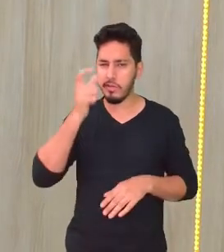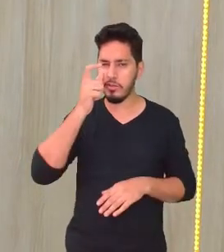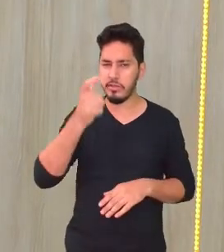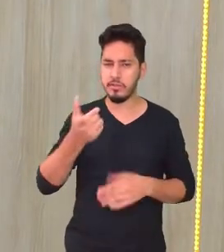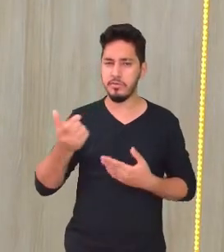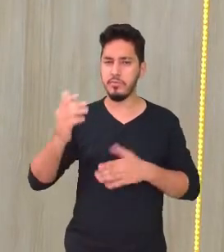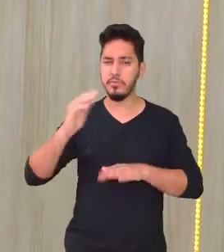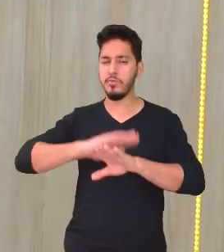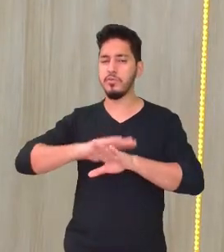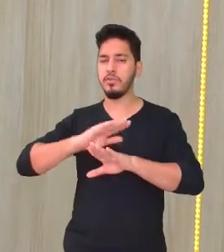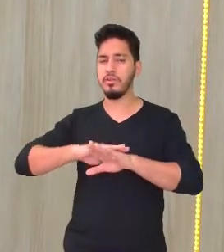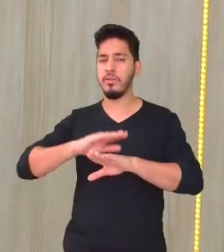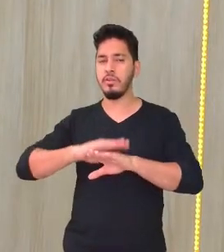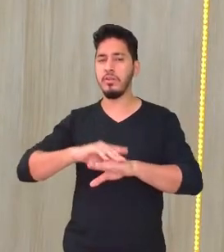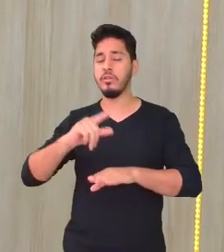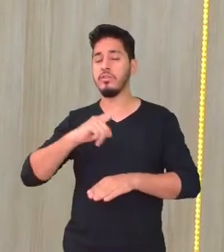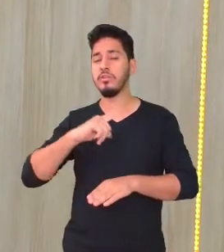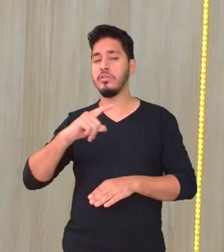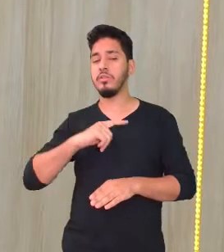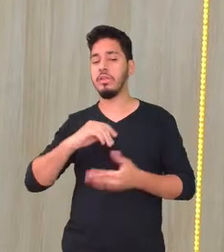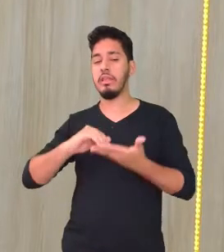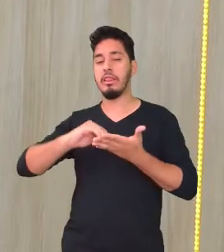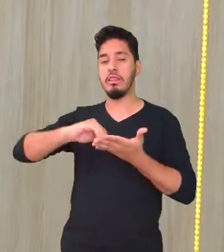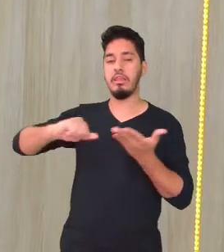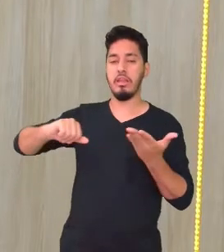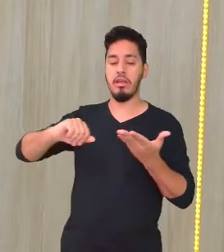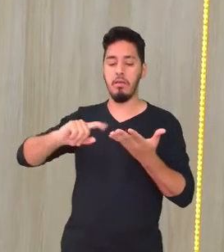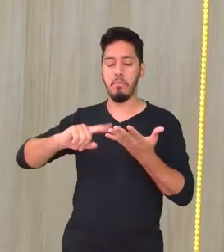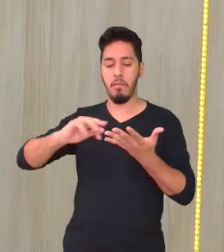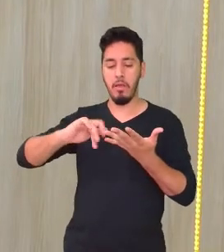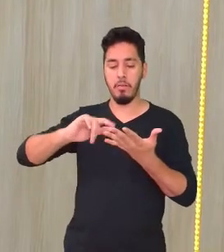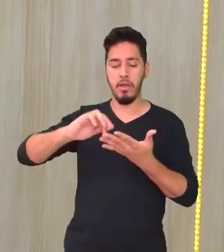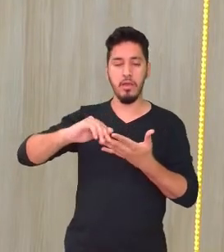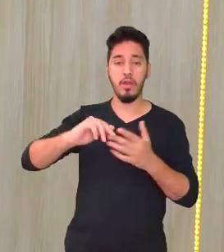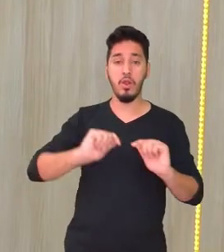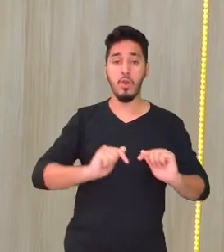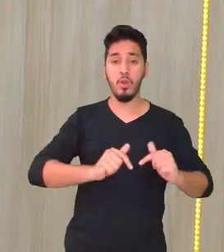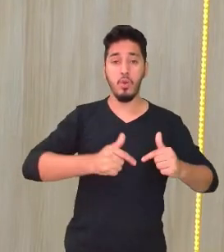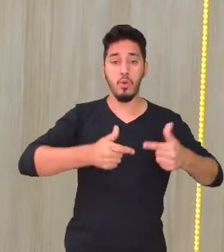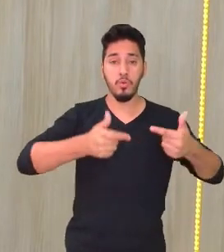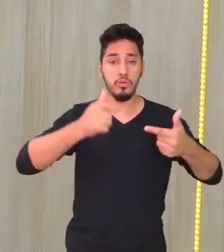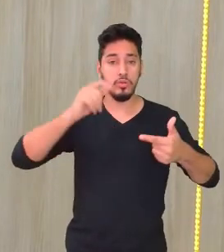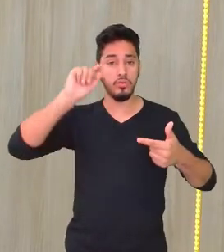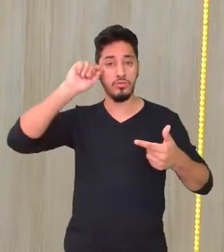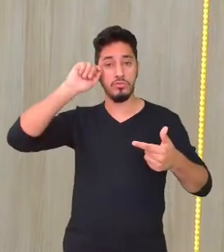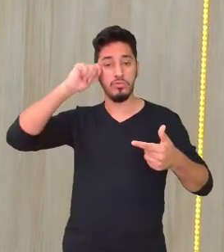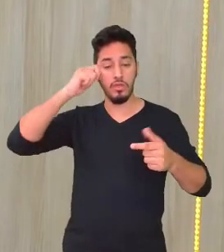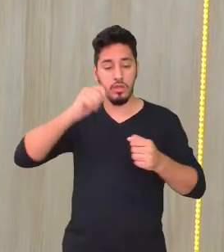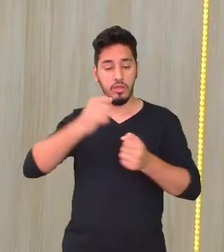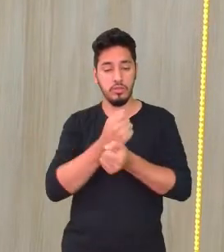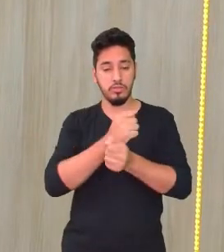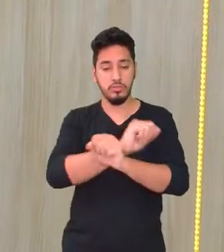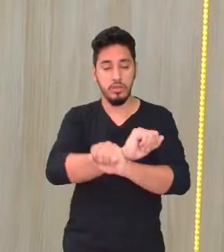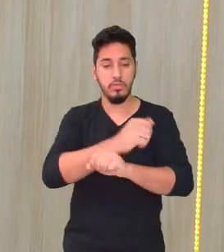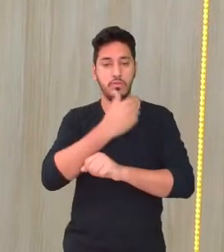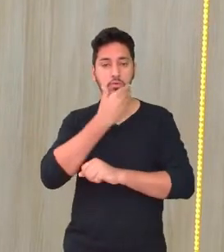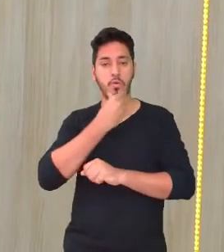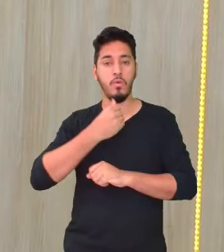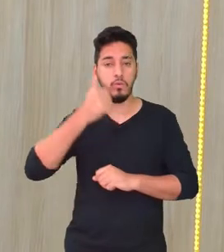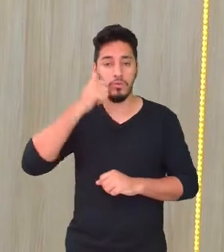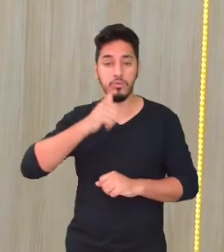por trás de descaracterizar toda a luta, né, dos escravos e escravos, na realidade